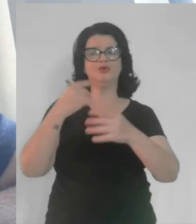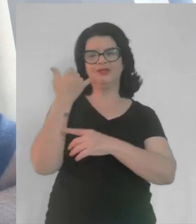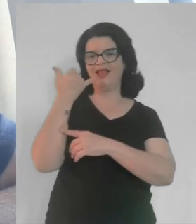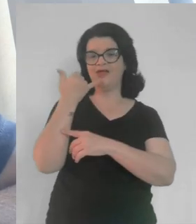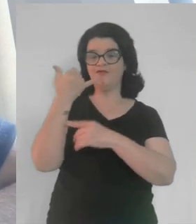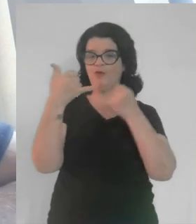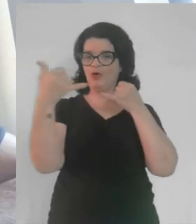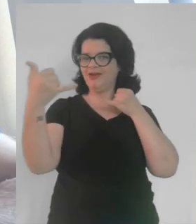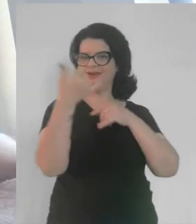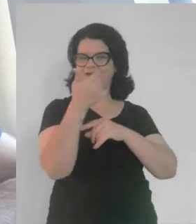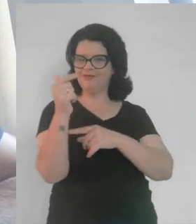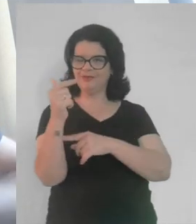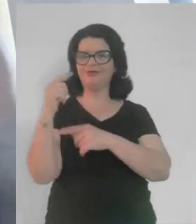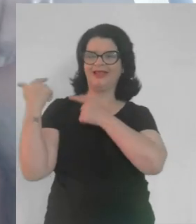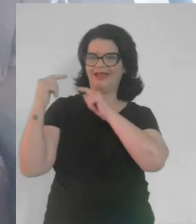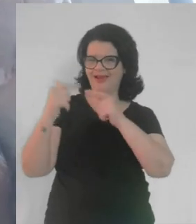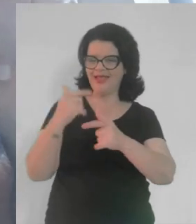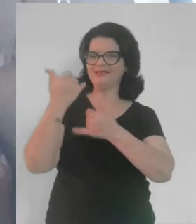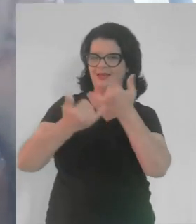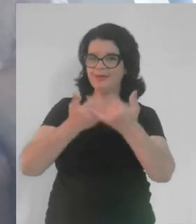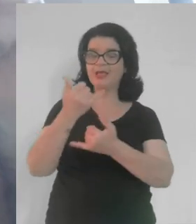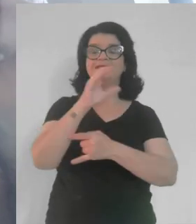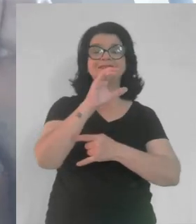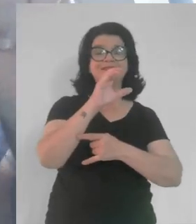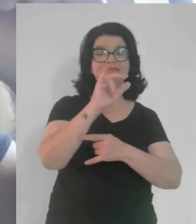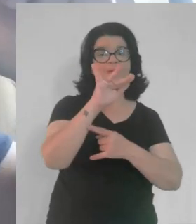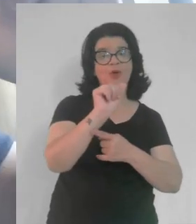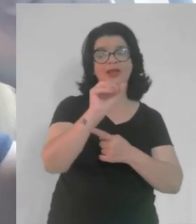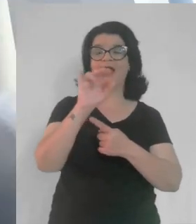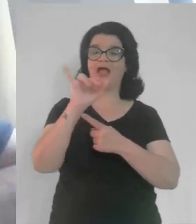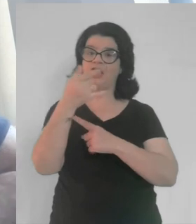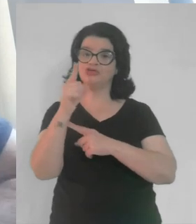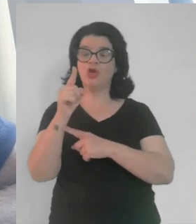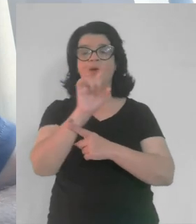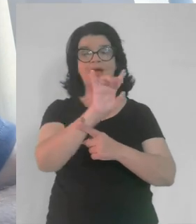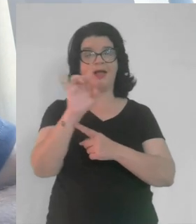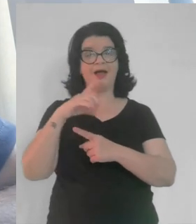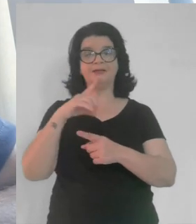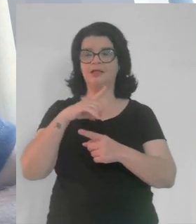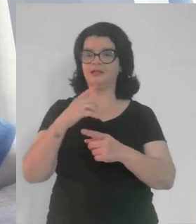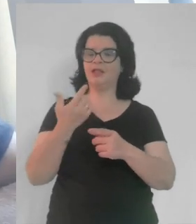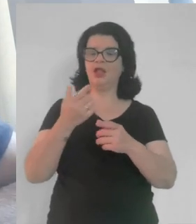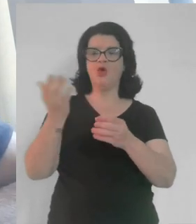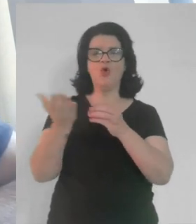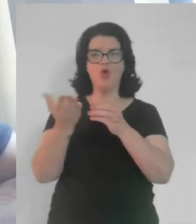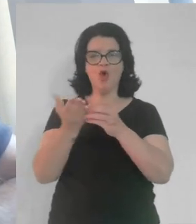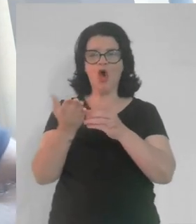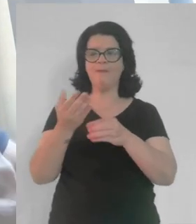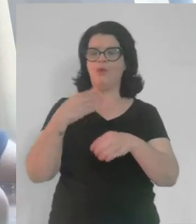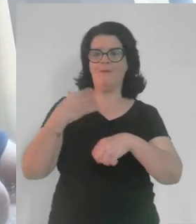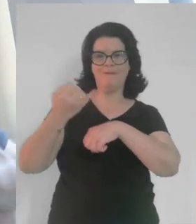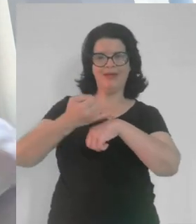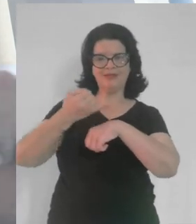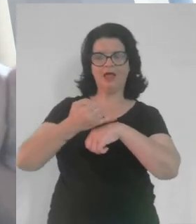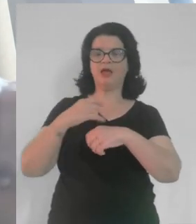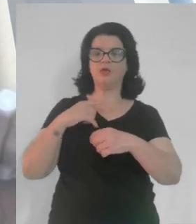sem fio. Então, Cebolinha e Cascão, cada um carrega um copo metálico